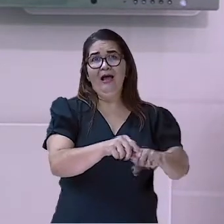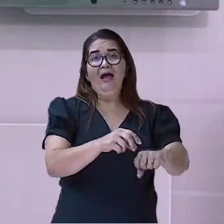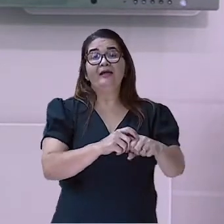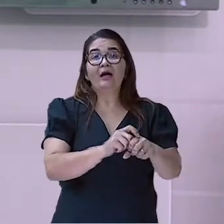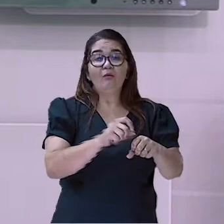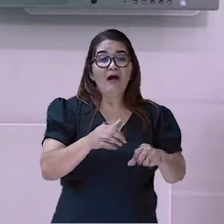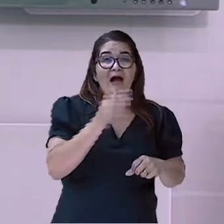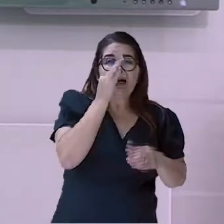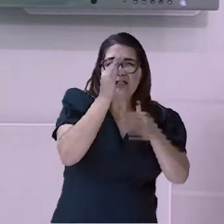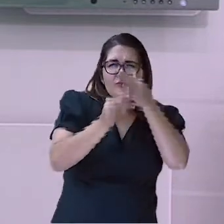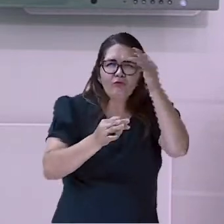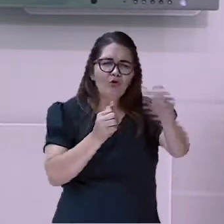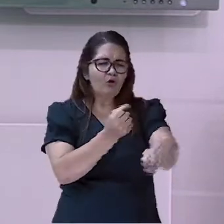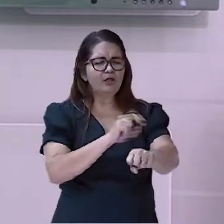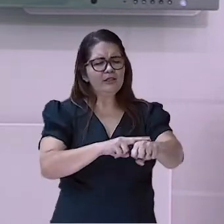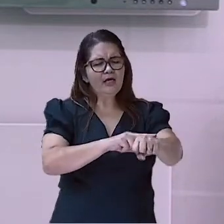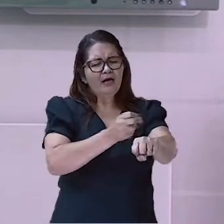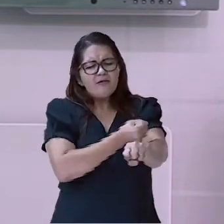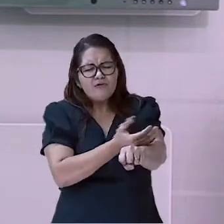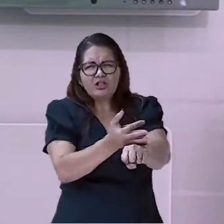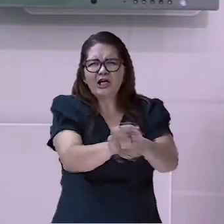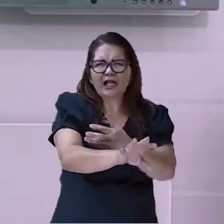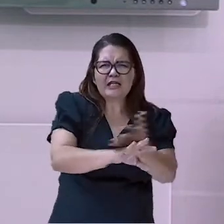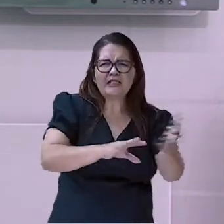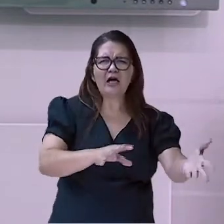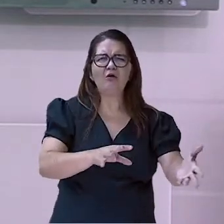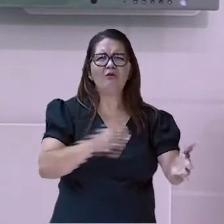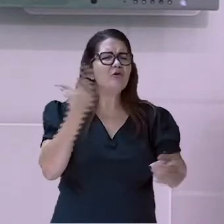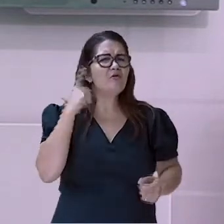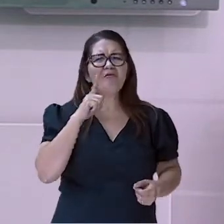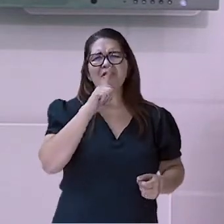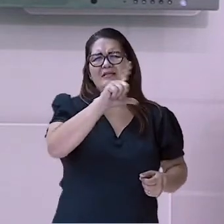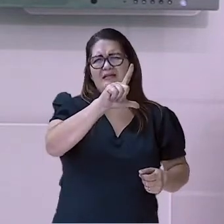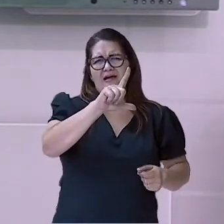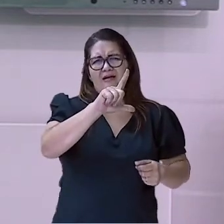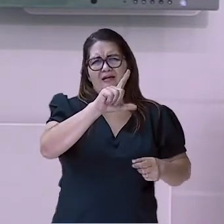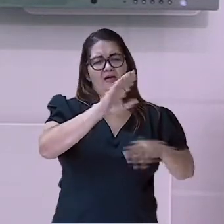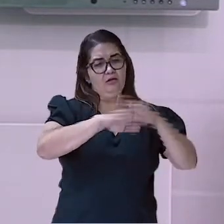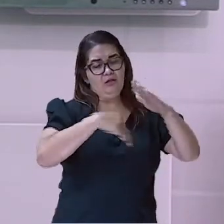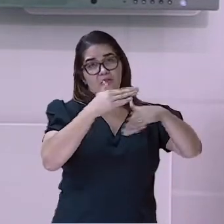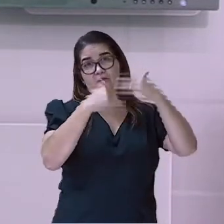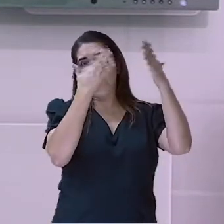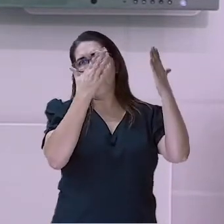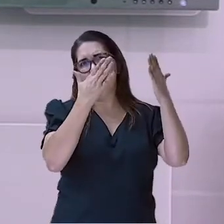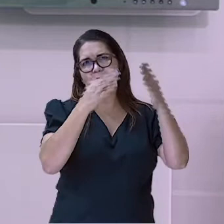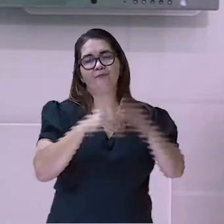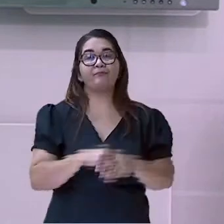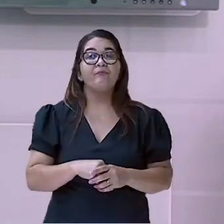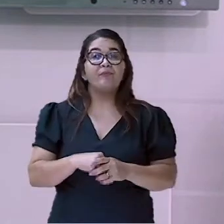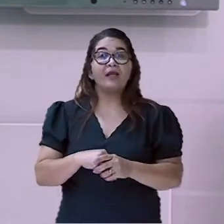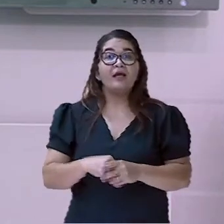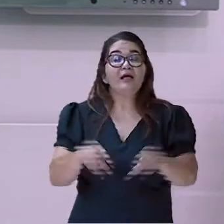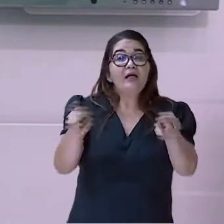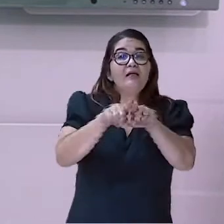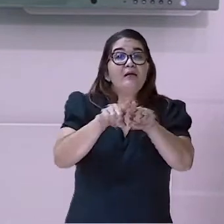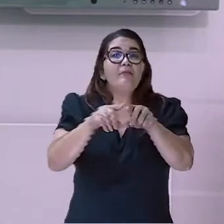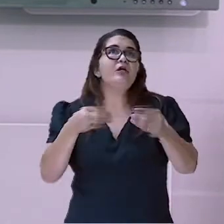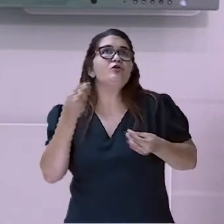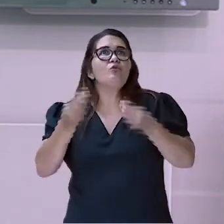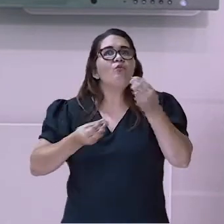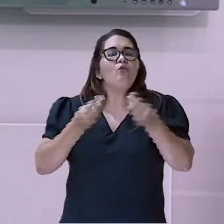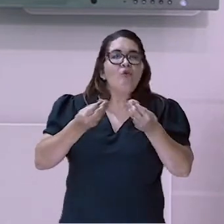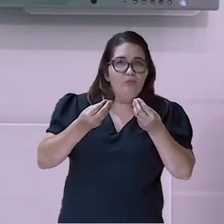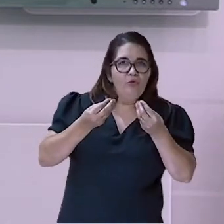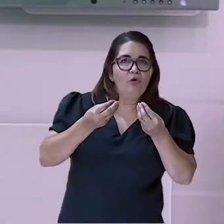Em um solo preparado para receber a soja. Se eu vou fazer uma plantação, às vezes, eu